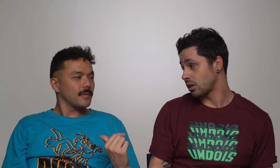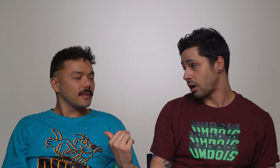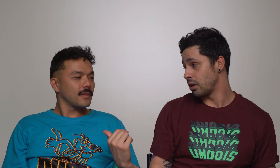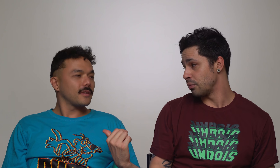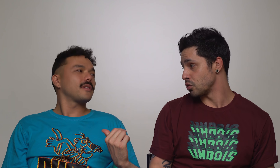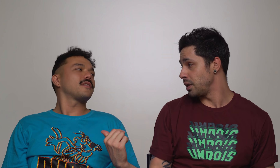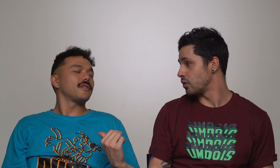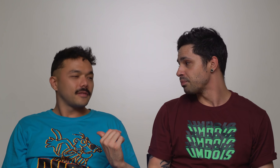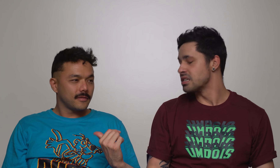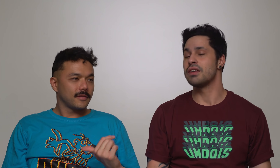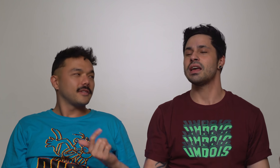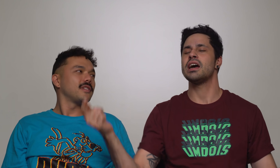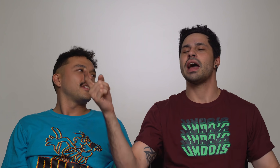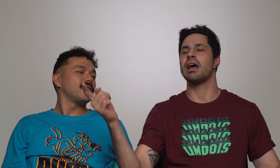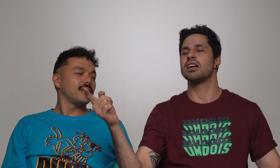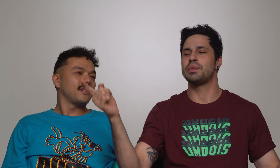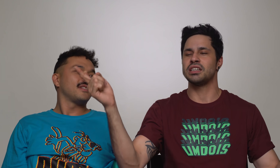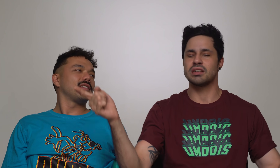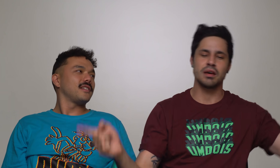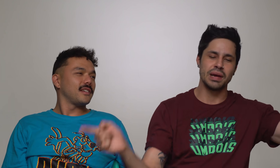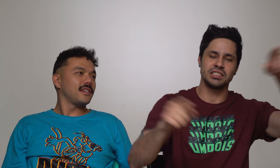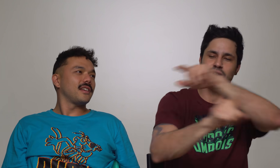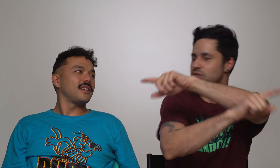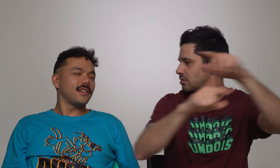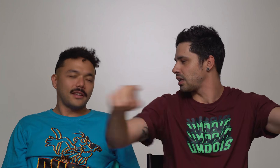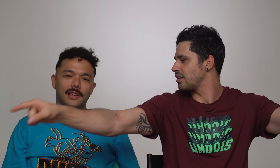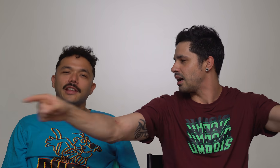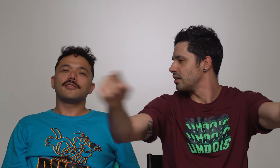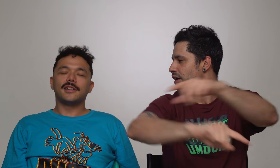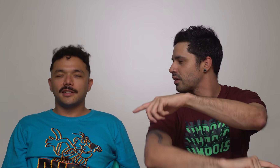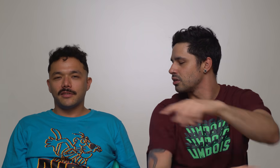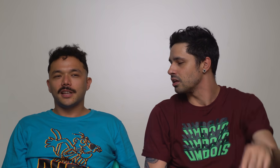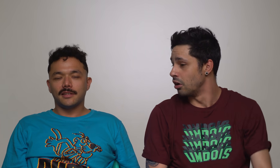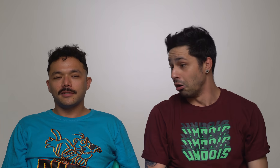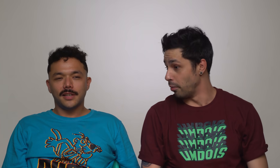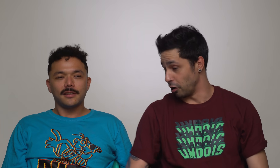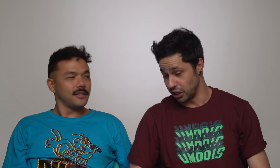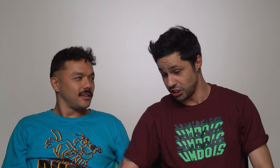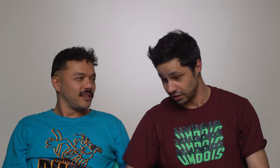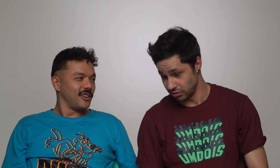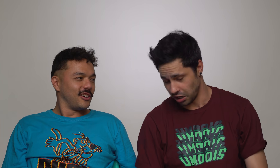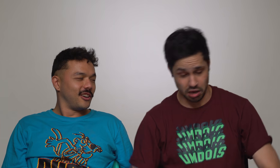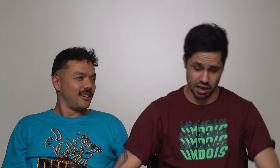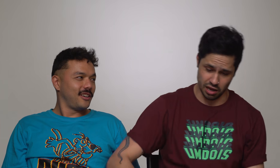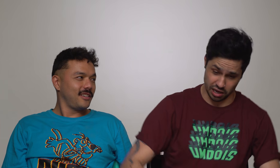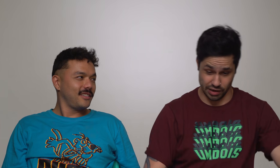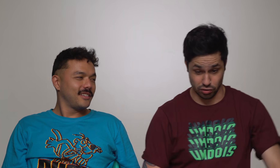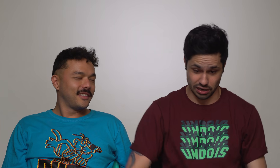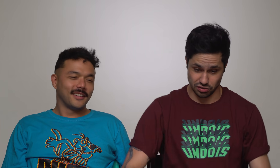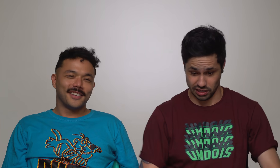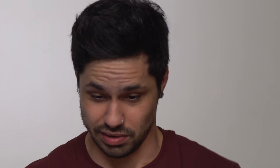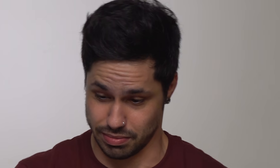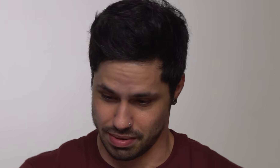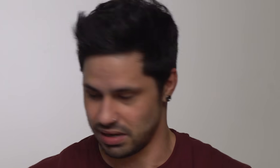a gente corta o cabelo lá no mesmo pico, você vê que é as piadinhas, as mesmas piadinhas entre os três lá. Entre os três, cortando. Ô, meu, aquele dia lá que você não sei o quê.